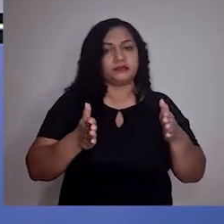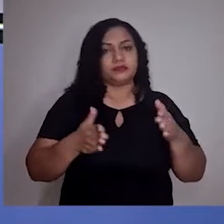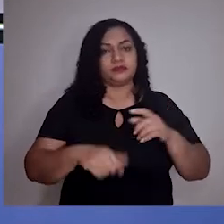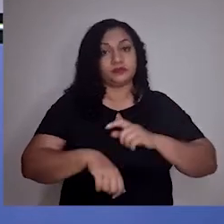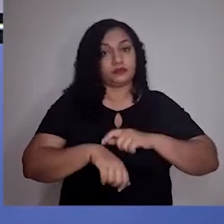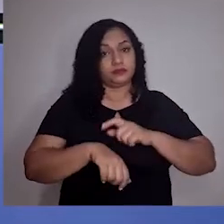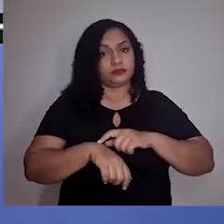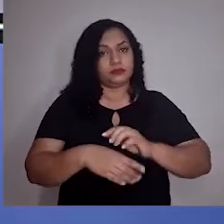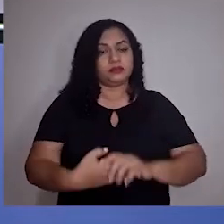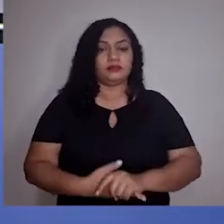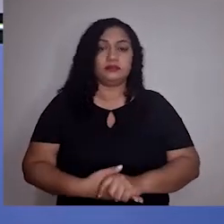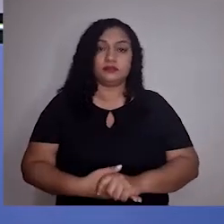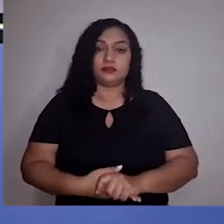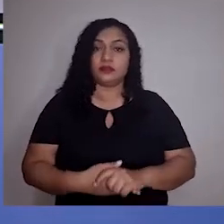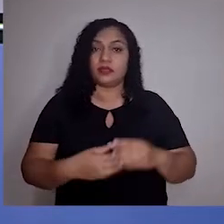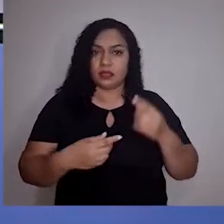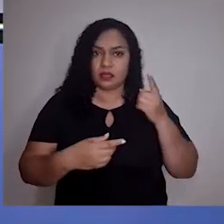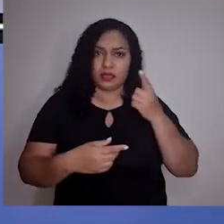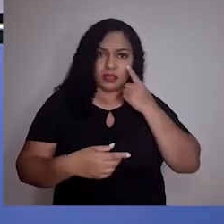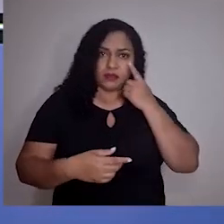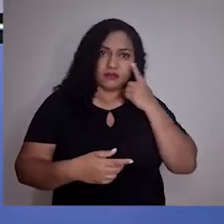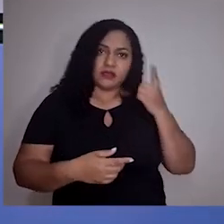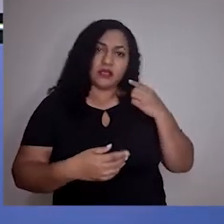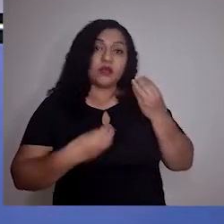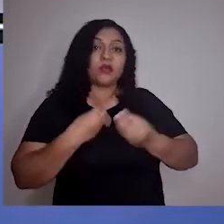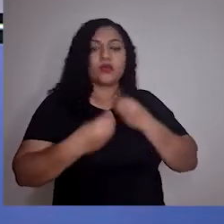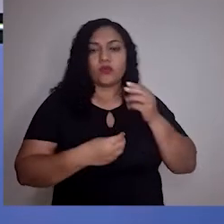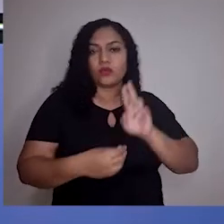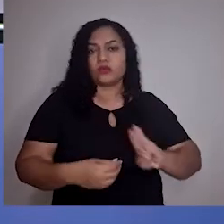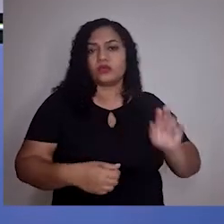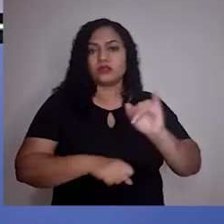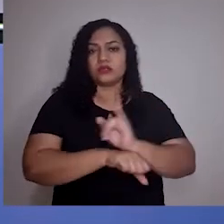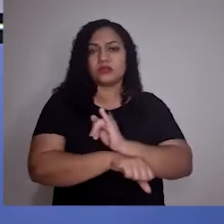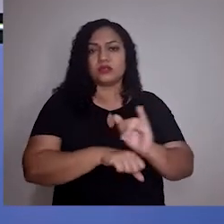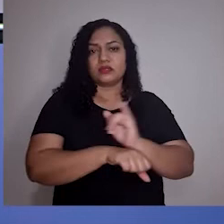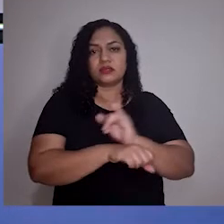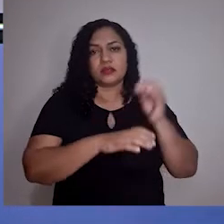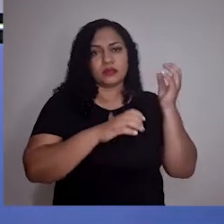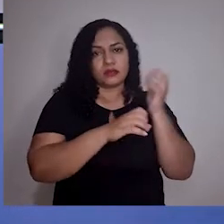fórmula nós usamos para calcular os juros compostos.